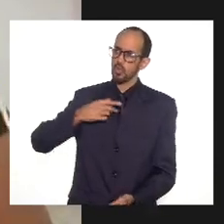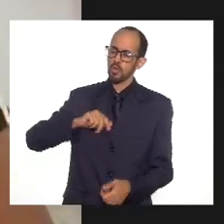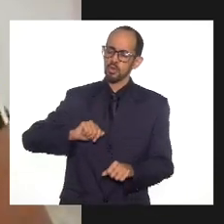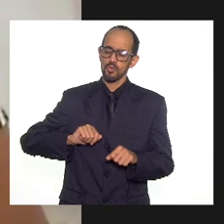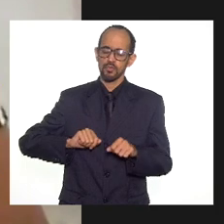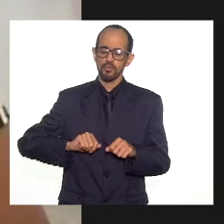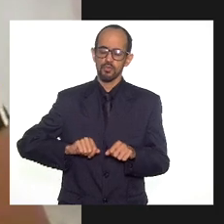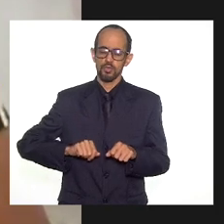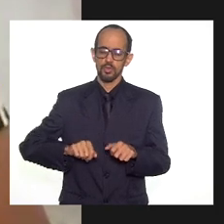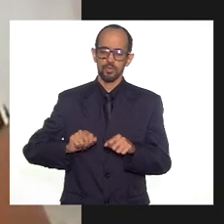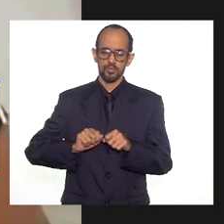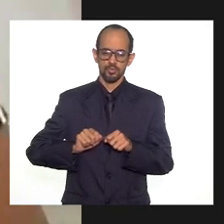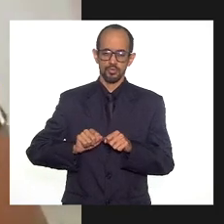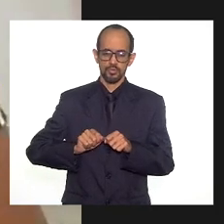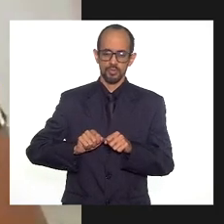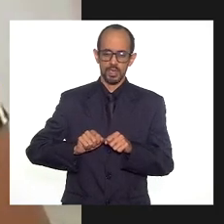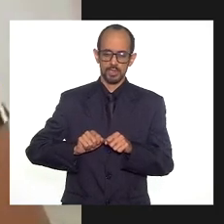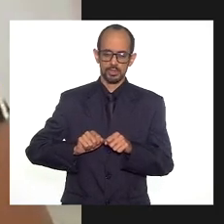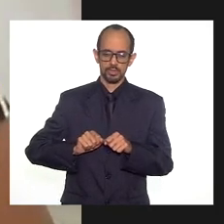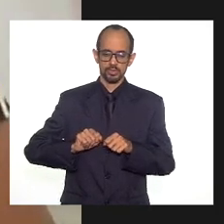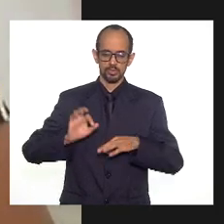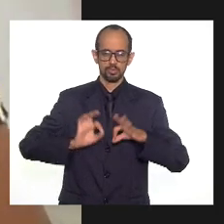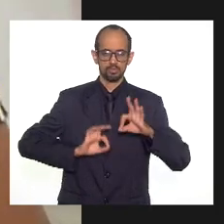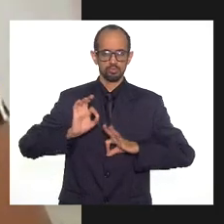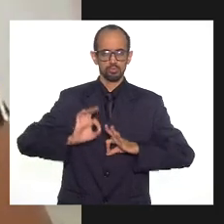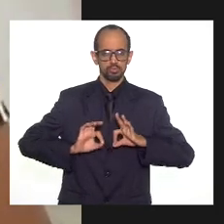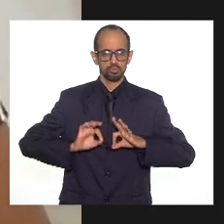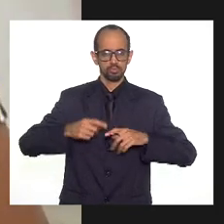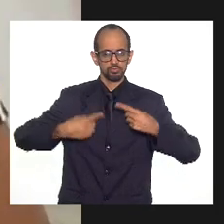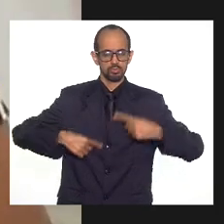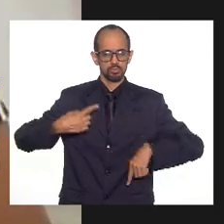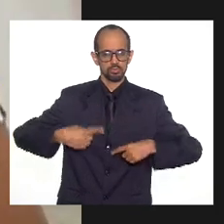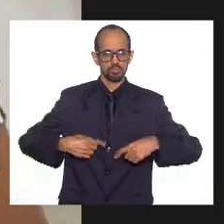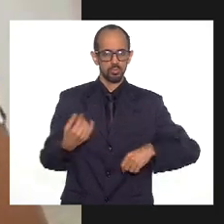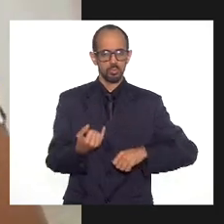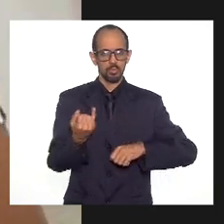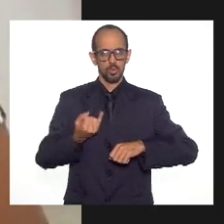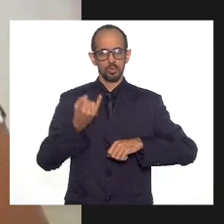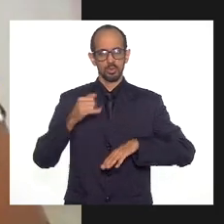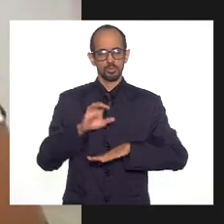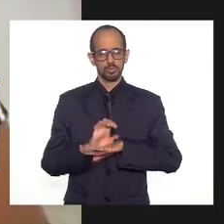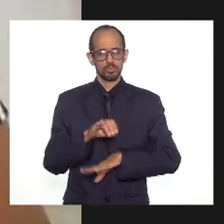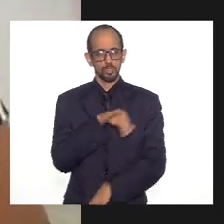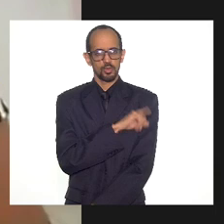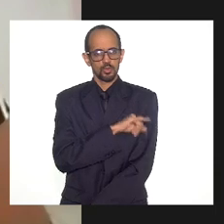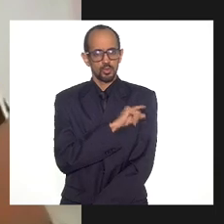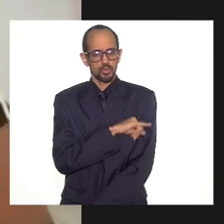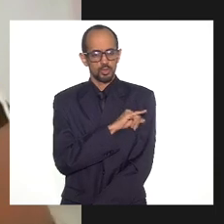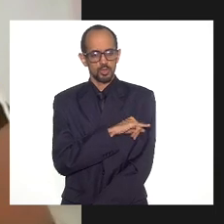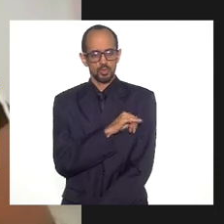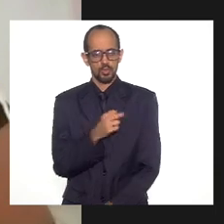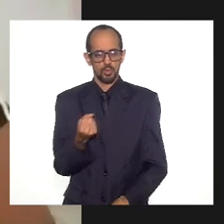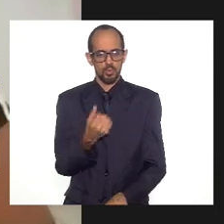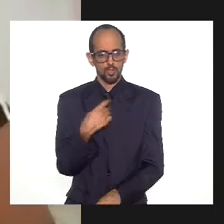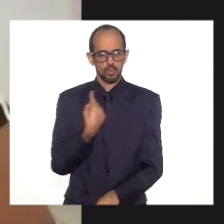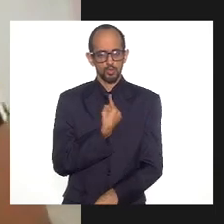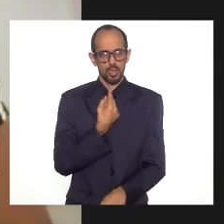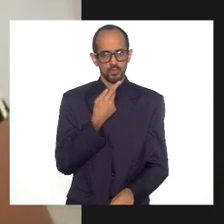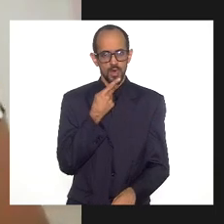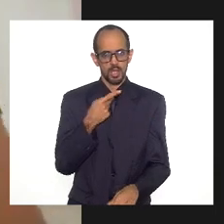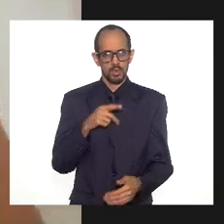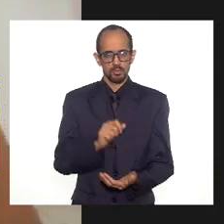frente num processo de discussão tão fundamental e importante para o estado do Rio de Janeiro. Quando a gente fala